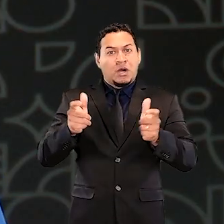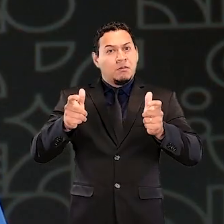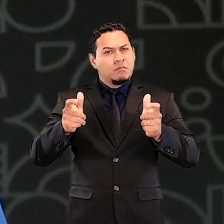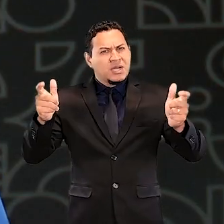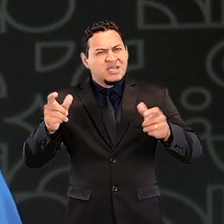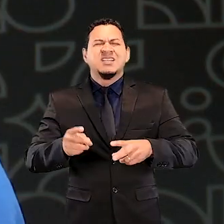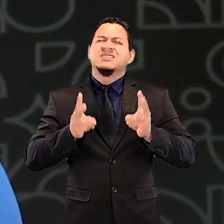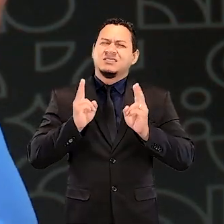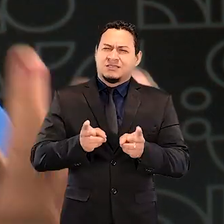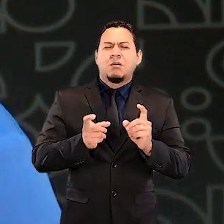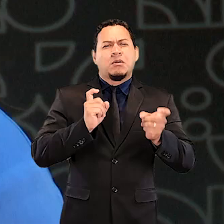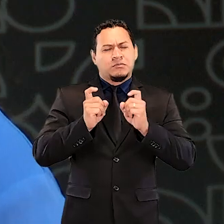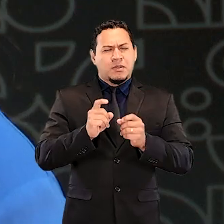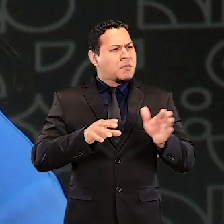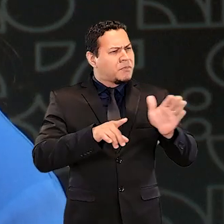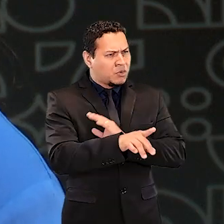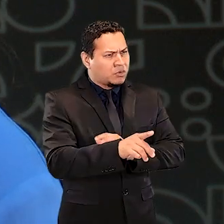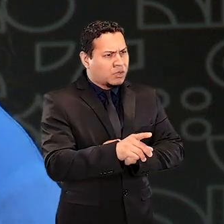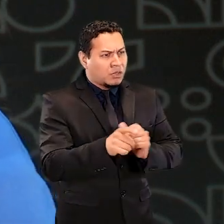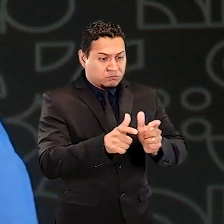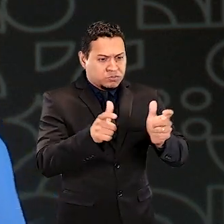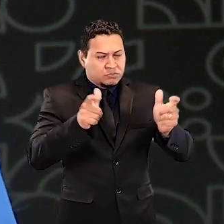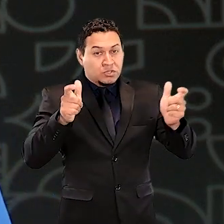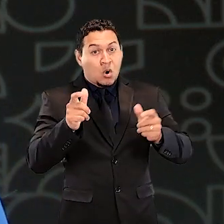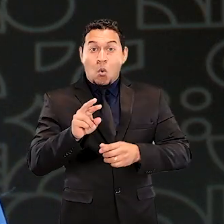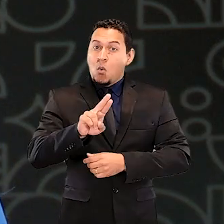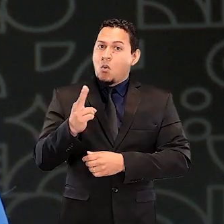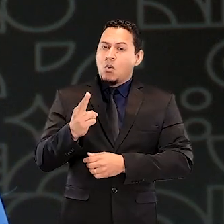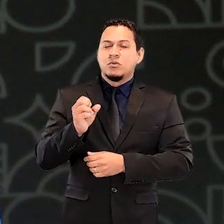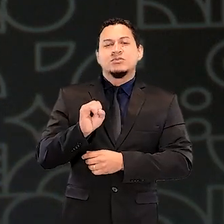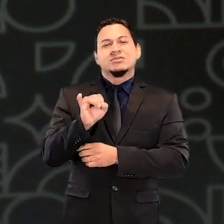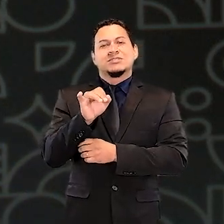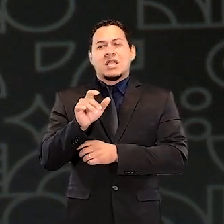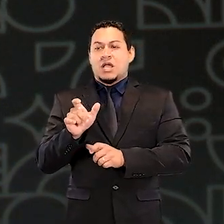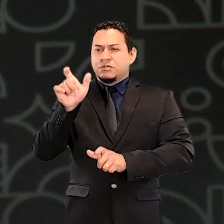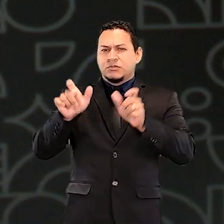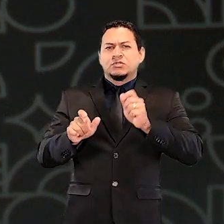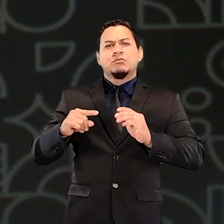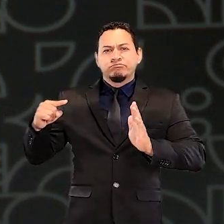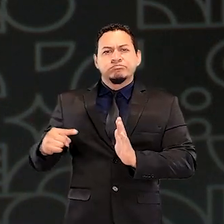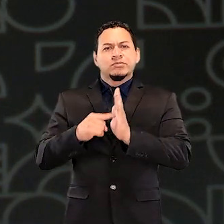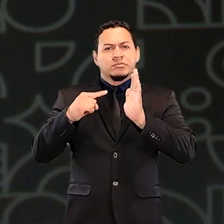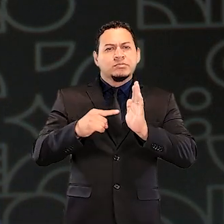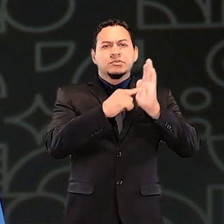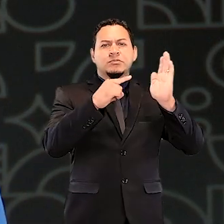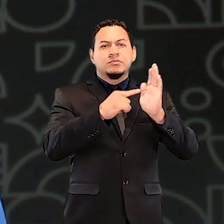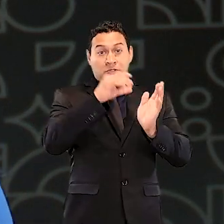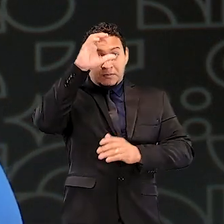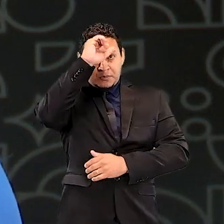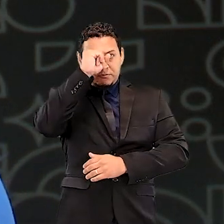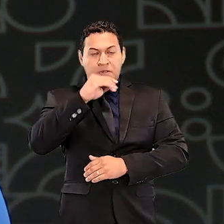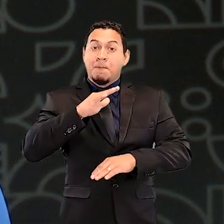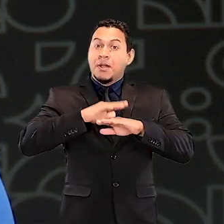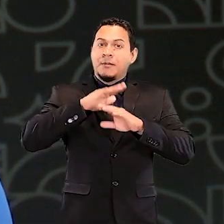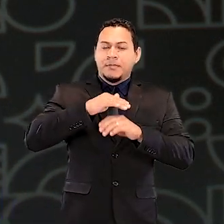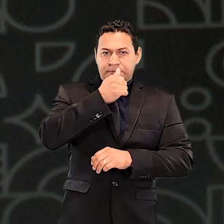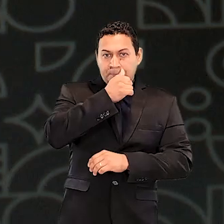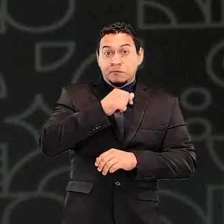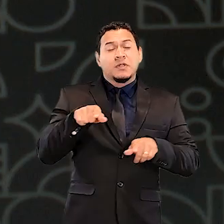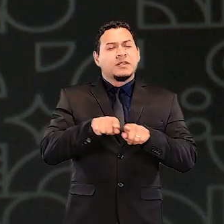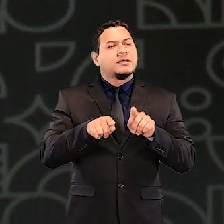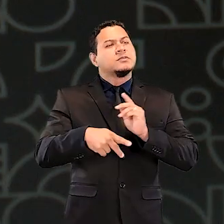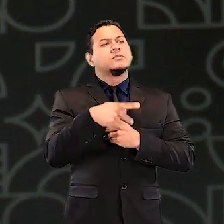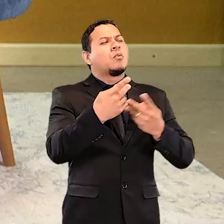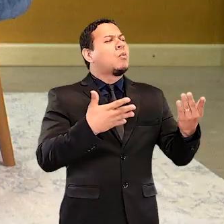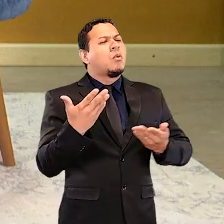esse debate. Será que a violência está aumentando ou será que as pessoas estão denunciando um pouco mais? Nesse aspecto, qual que é a